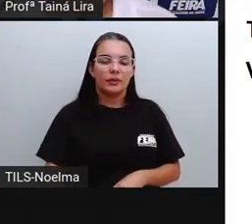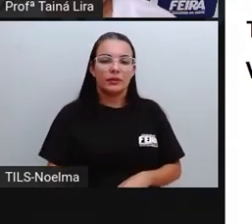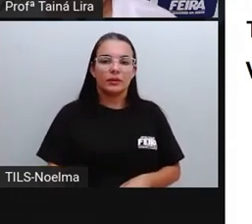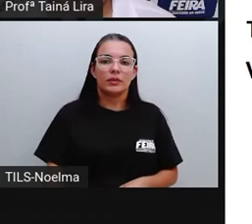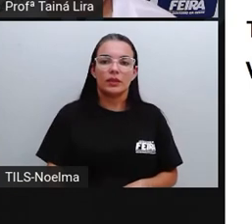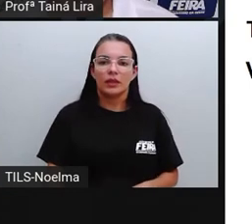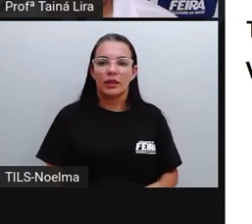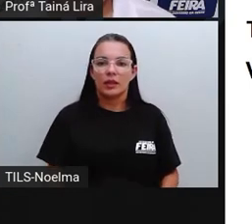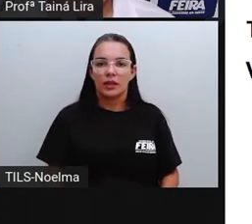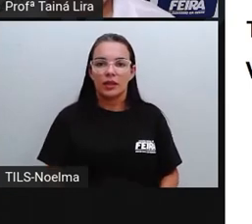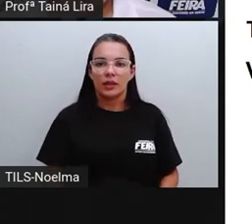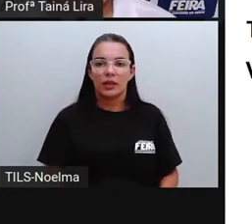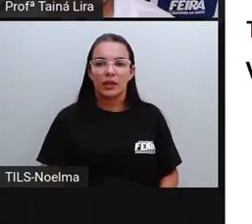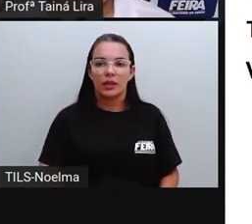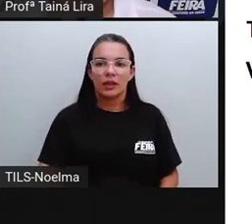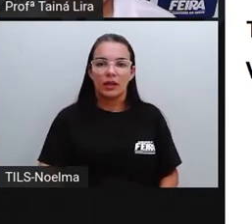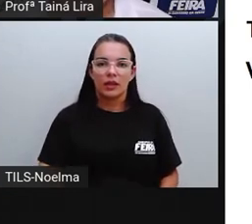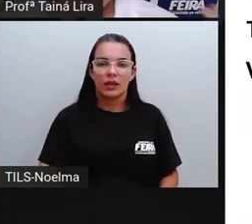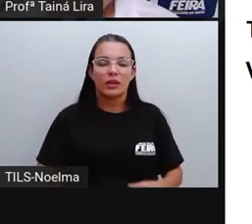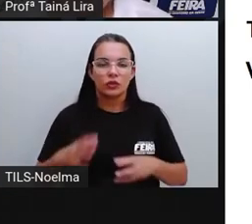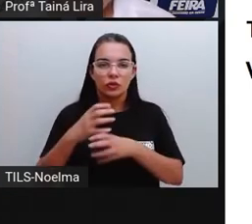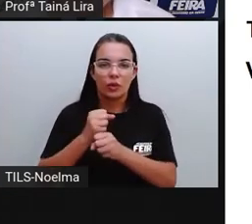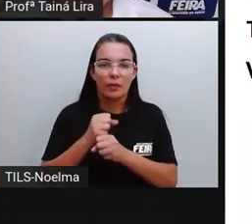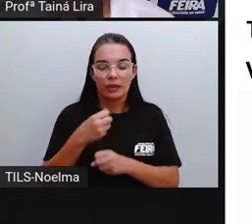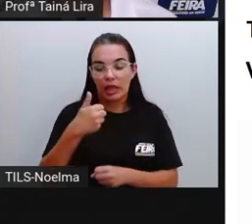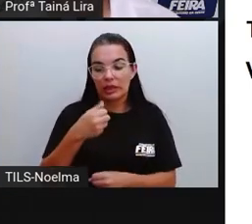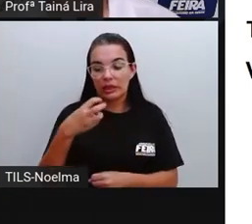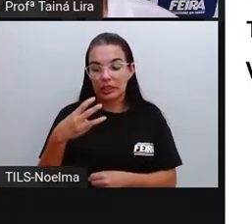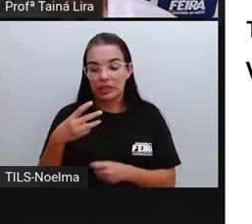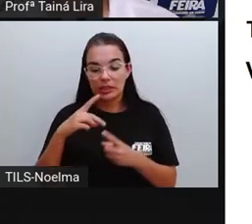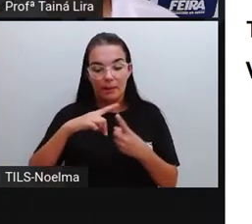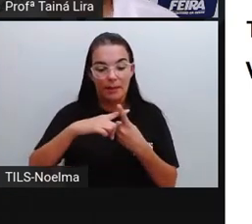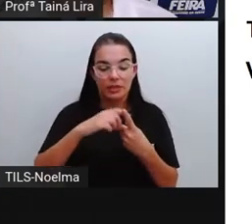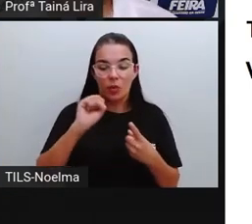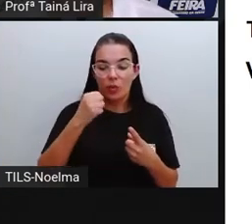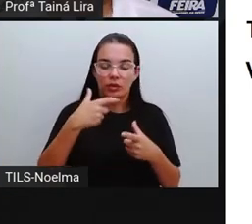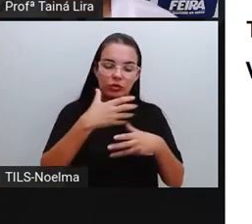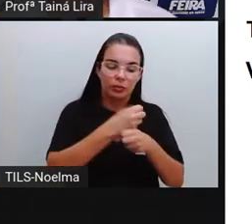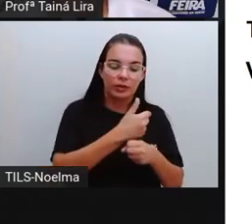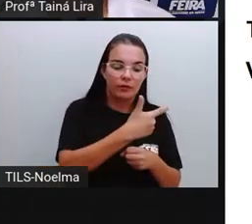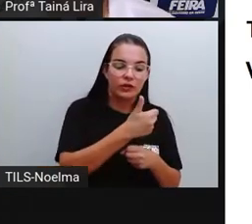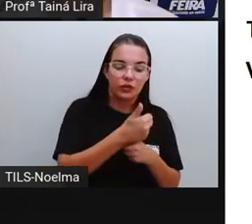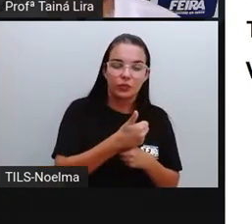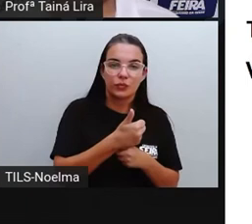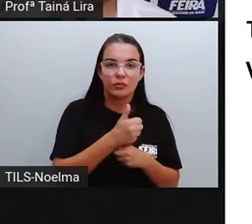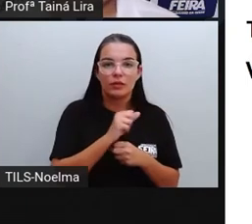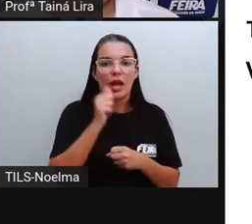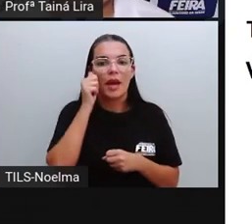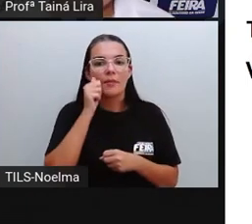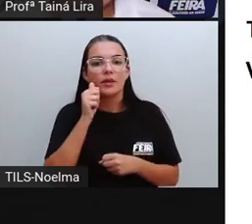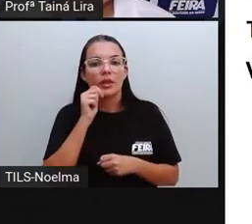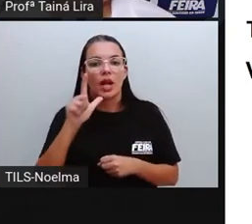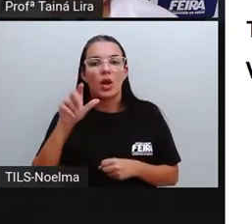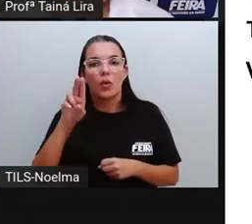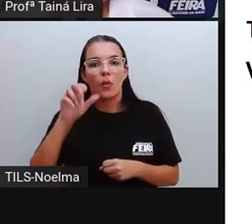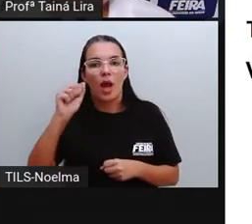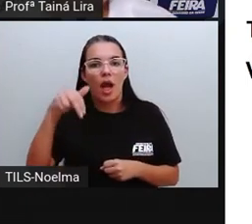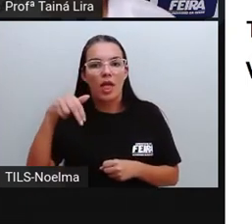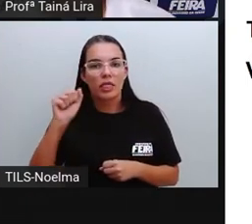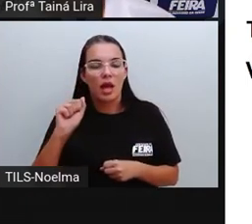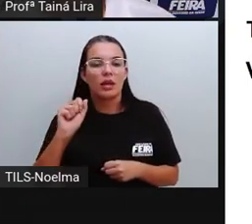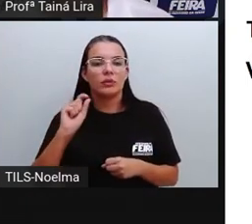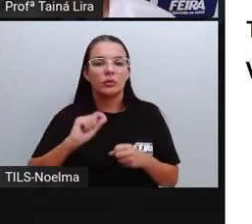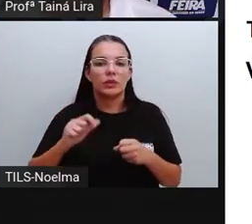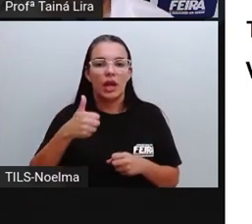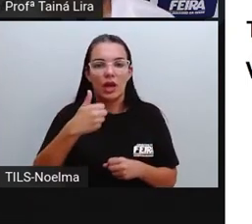13, tá? Quando eu somo aí 13 com 8, dá 21. E Luana tirou as cartas 4 e 8,